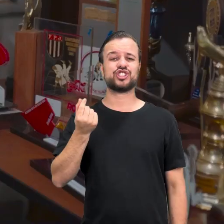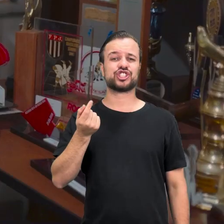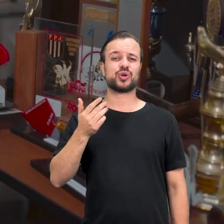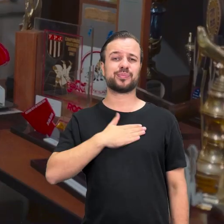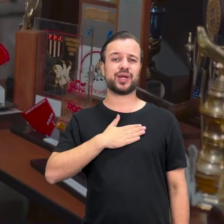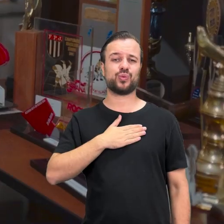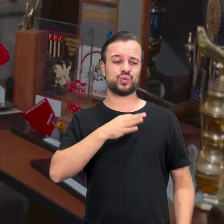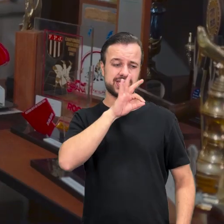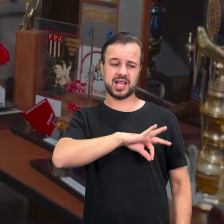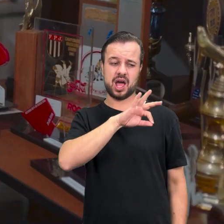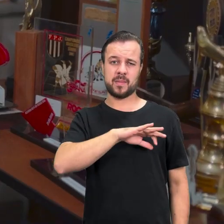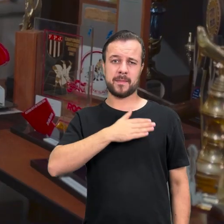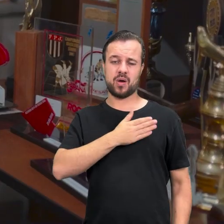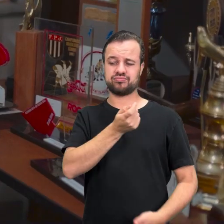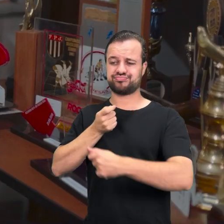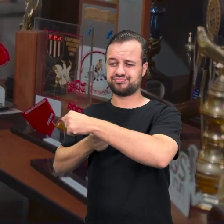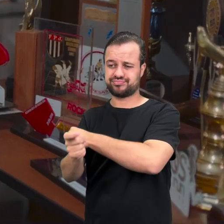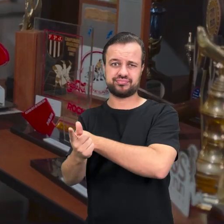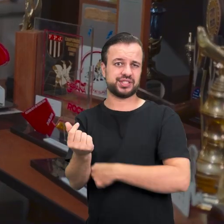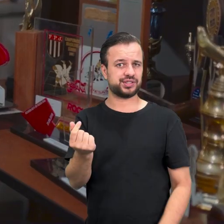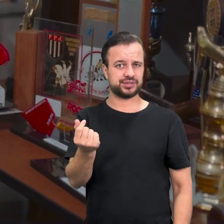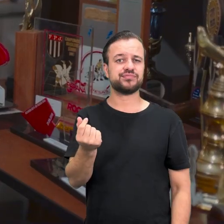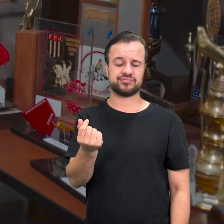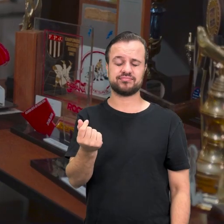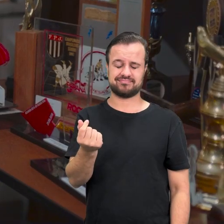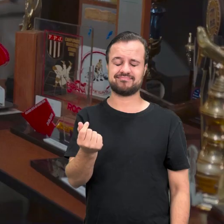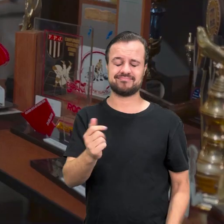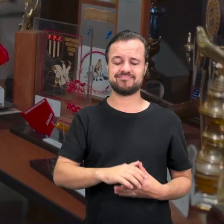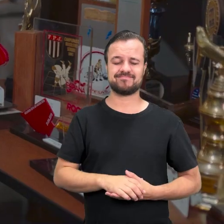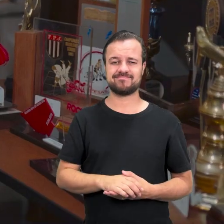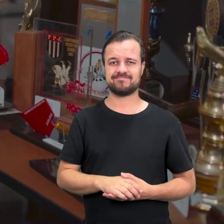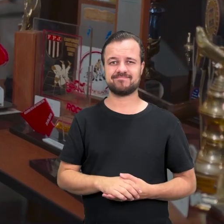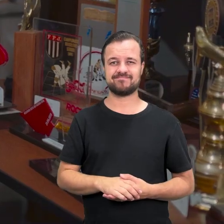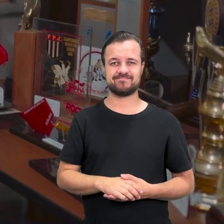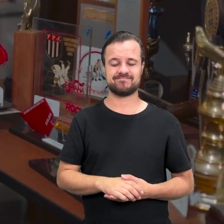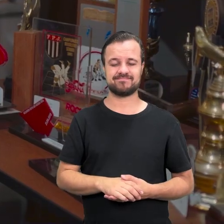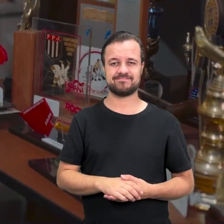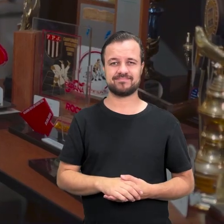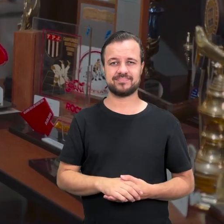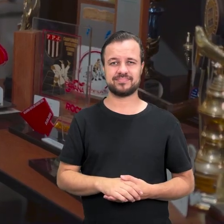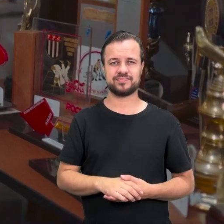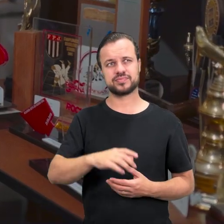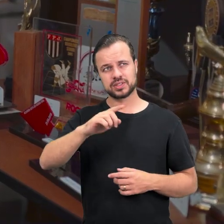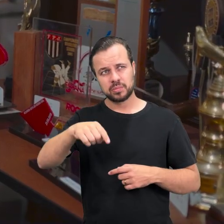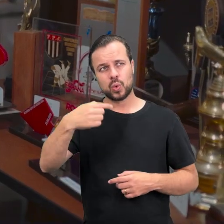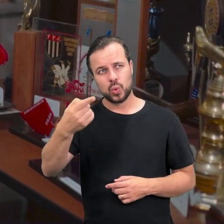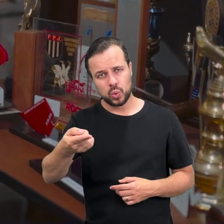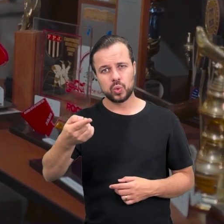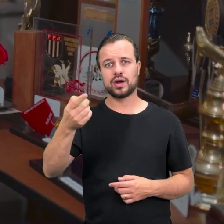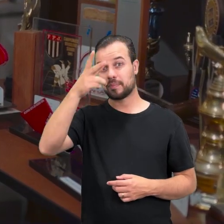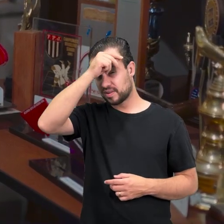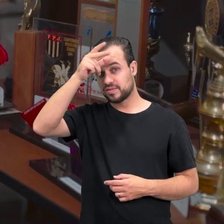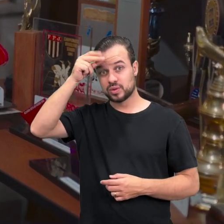de vale, de férias, né, para investir, né? Então, aí depois a gente começou o apoio